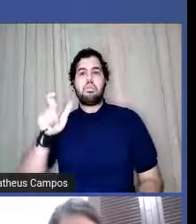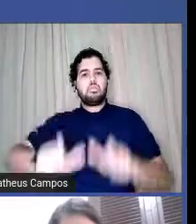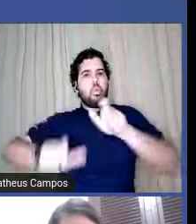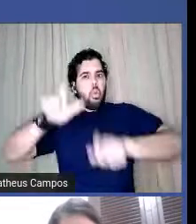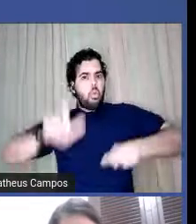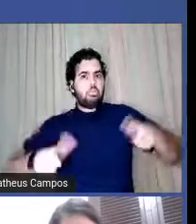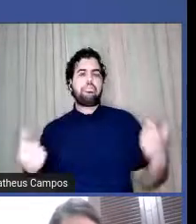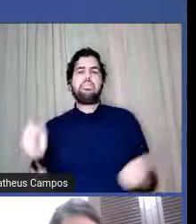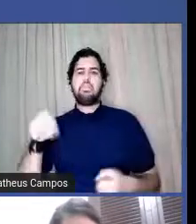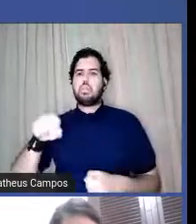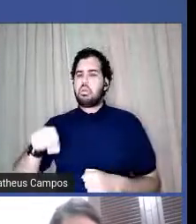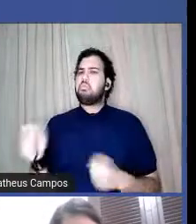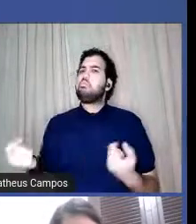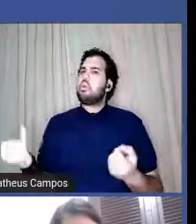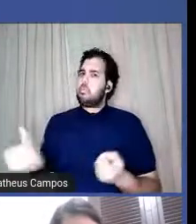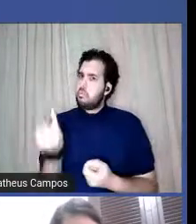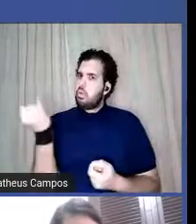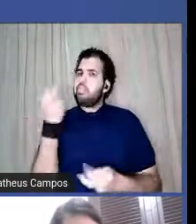porque